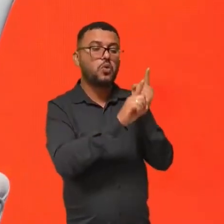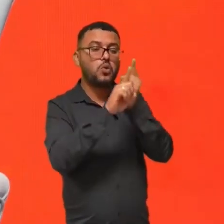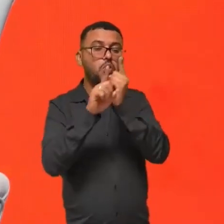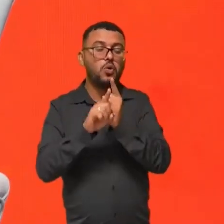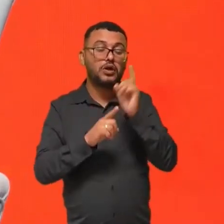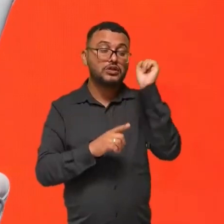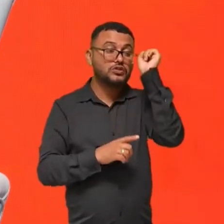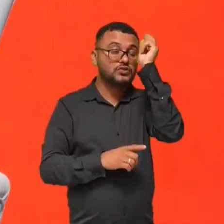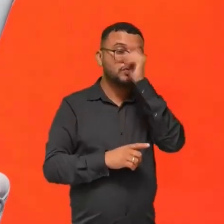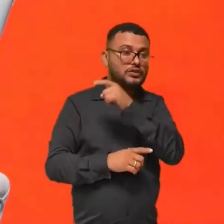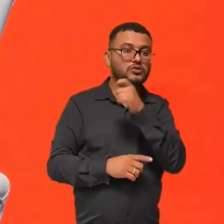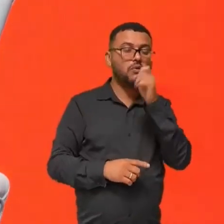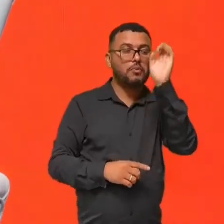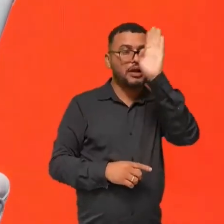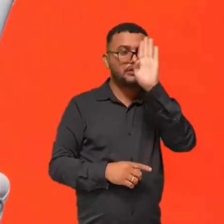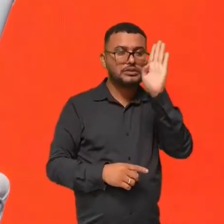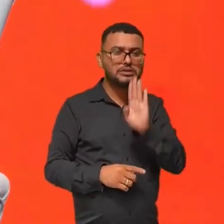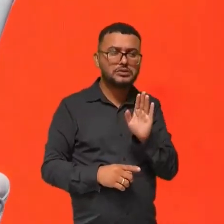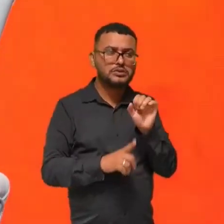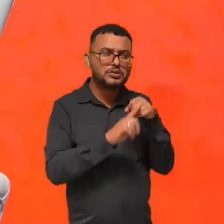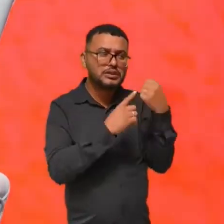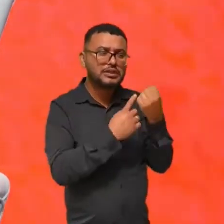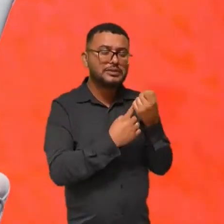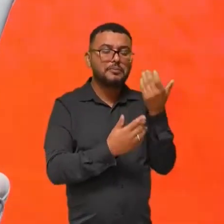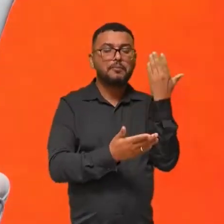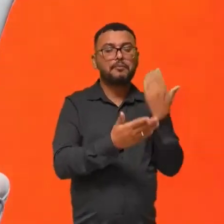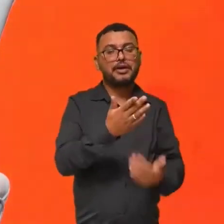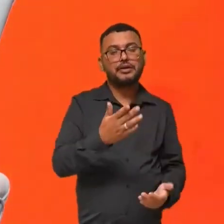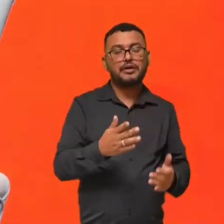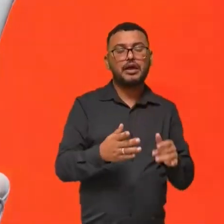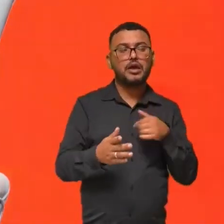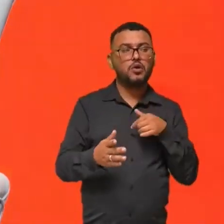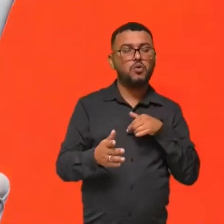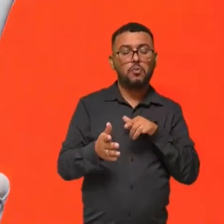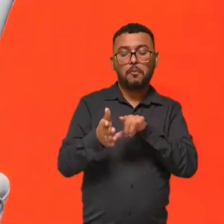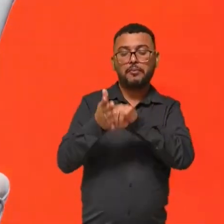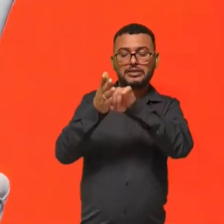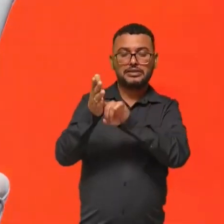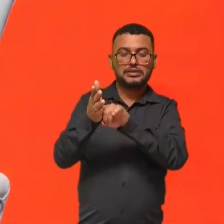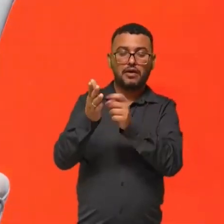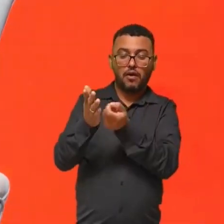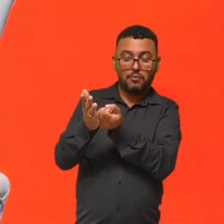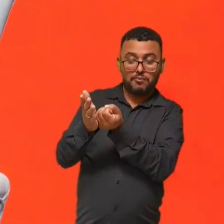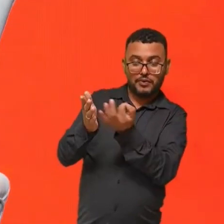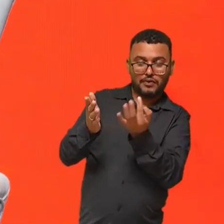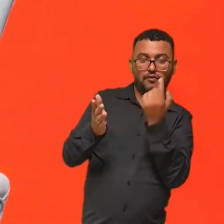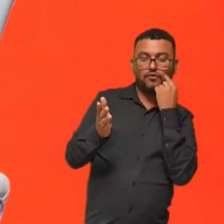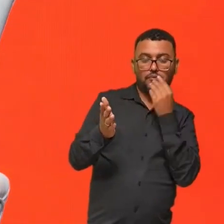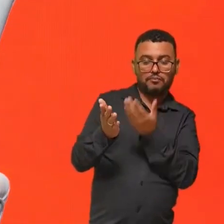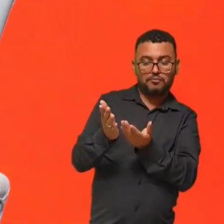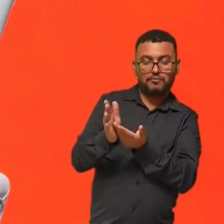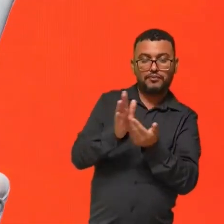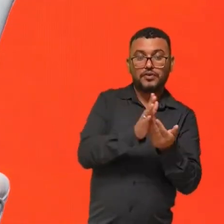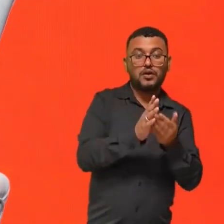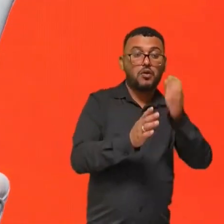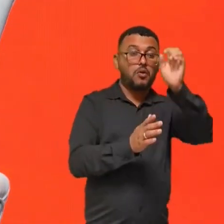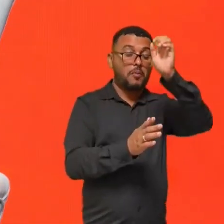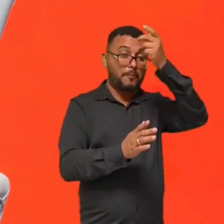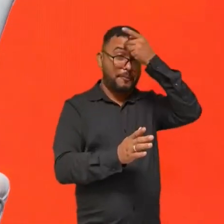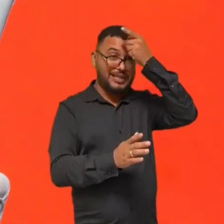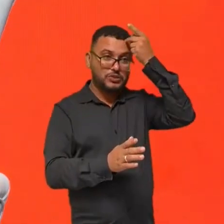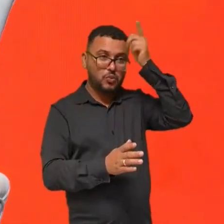alcançada. Eu peguei algumas pesquisas aqui. Por exemplo, o brasileiro é o segundo povo entre